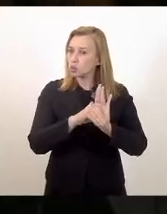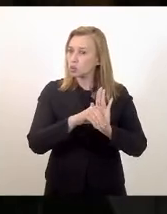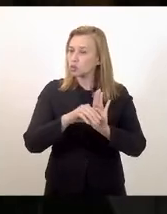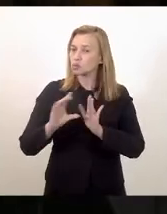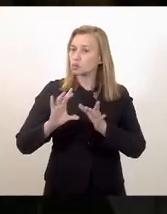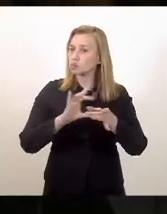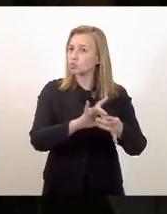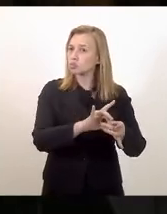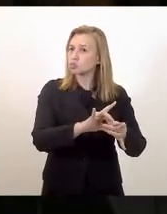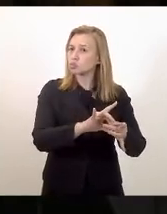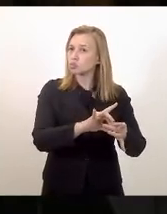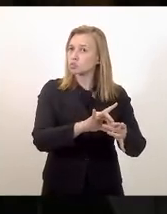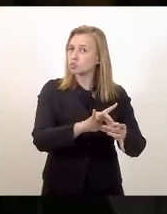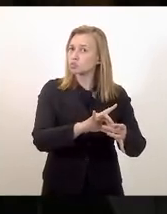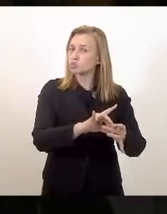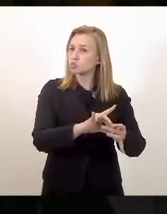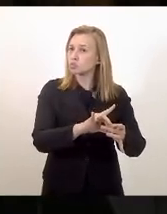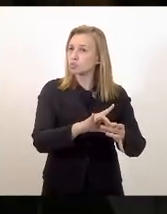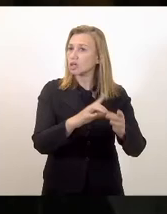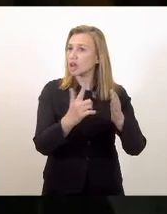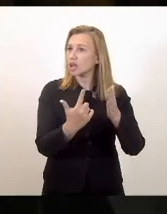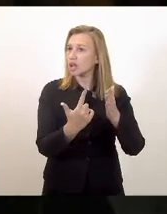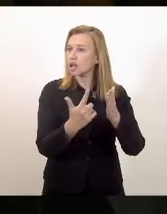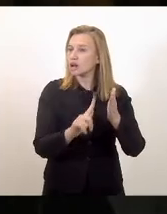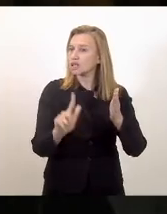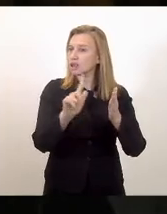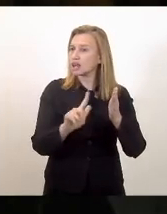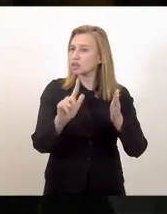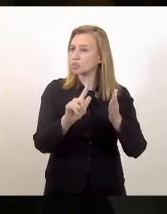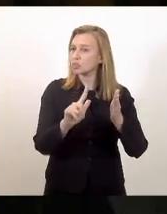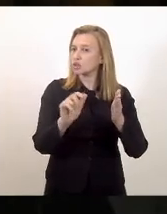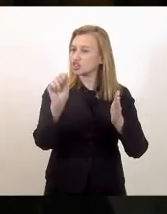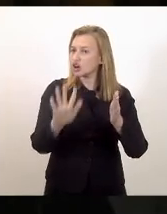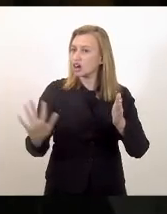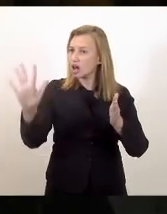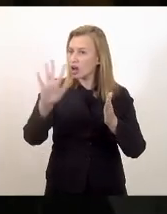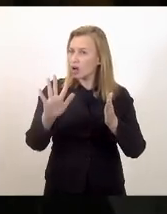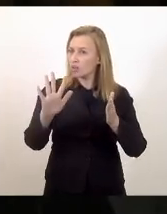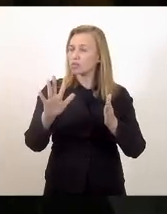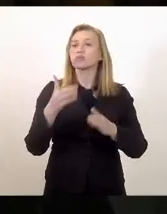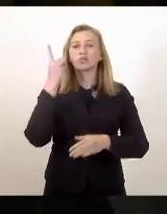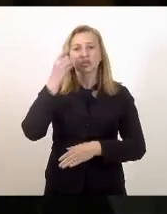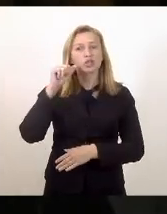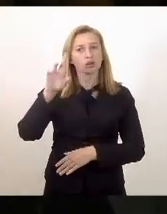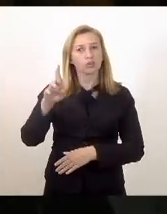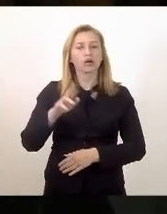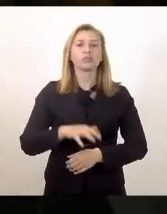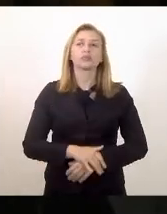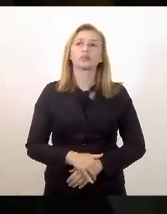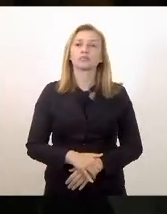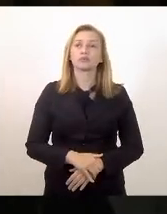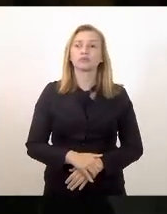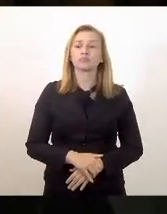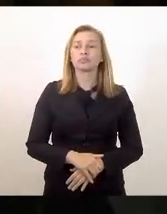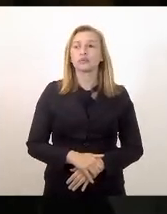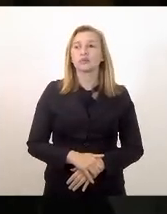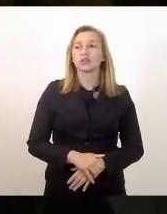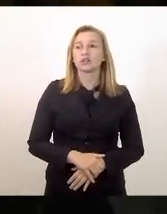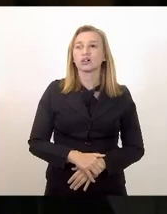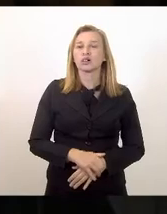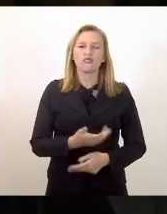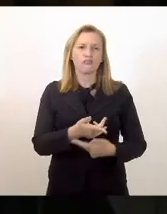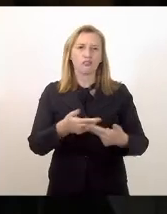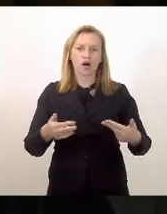ligados à literatura, à cultura de modo geral, deputado Eliomar, enfim,